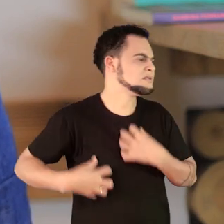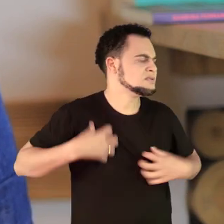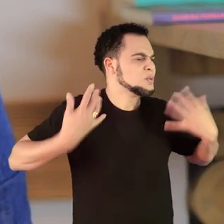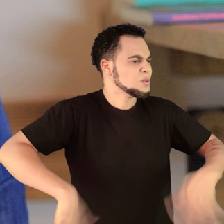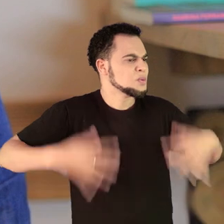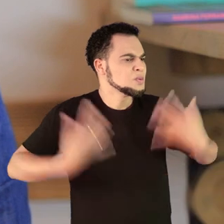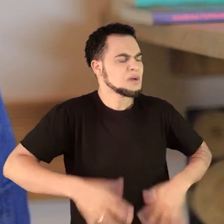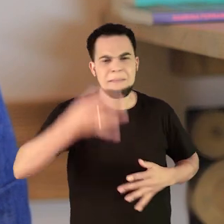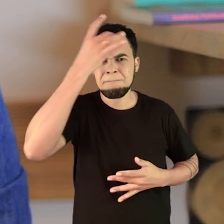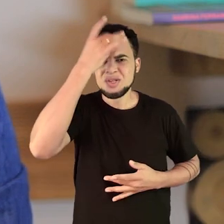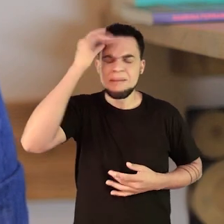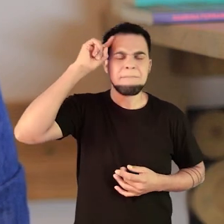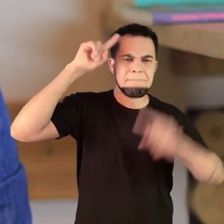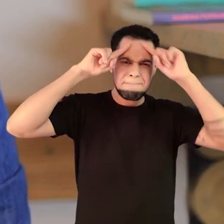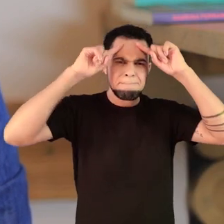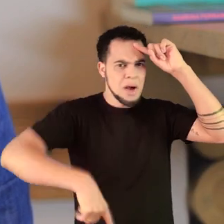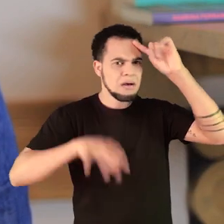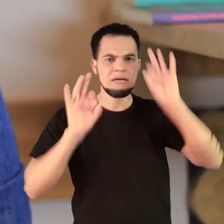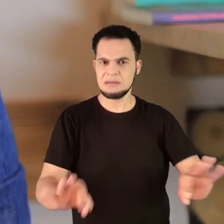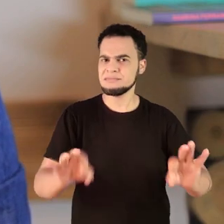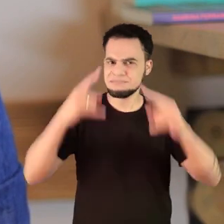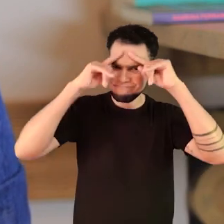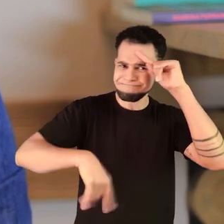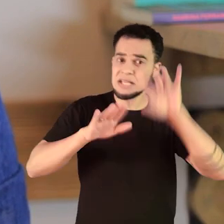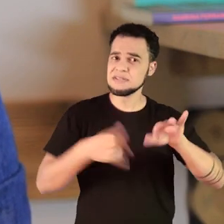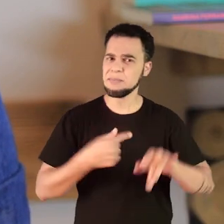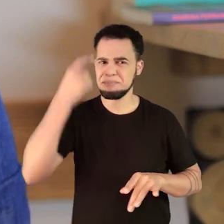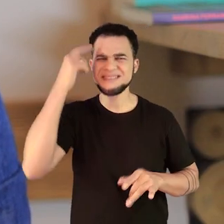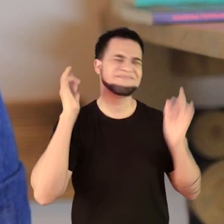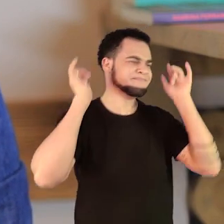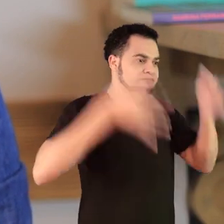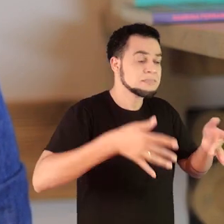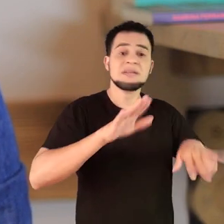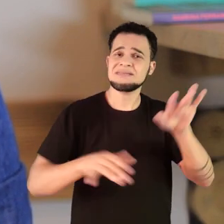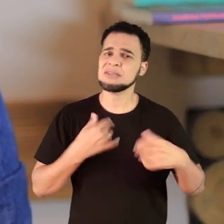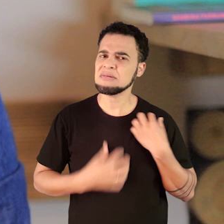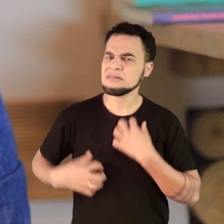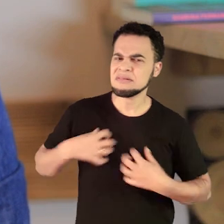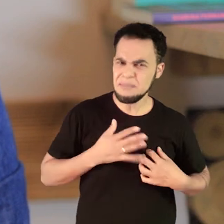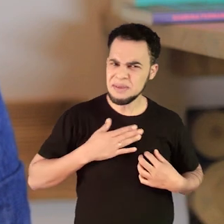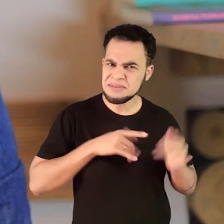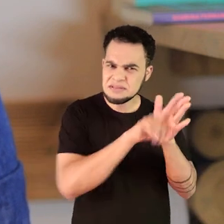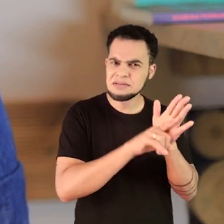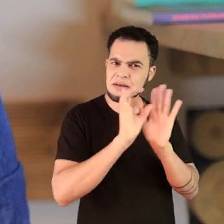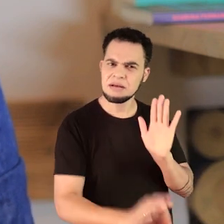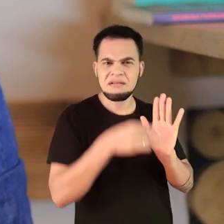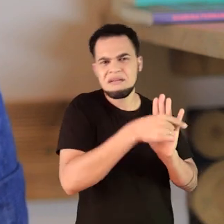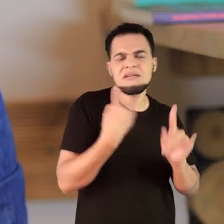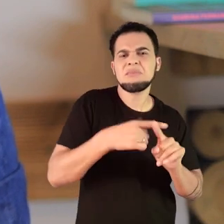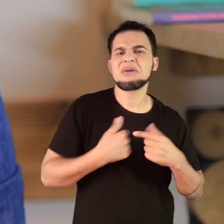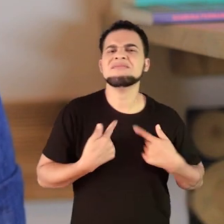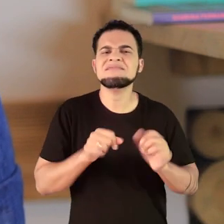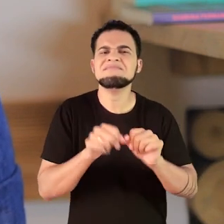de trabalho e a mente esgotada. Estamos esgotados. Às vezes, penso em desistir. Chego a duvidar até da minha pesquisa, pensando,